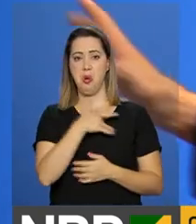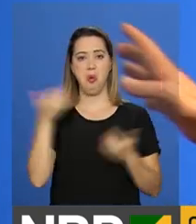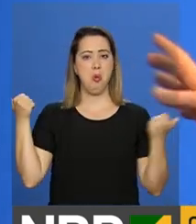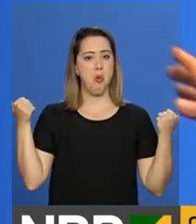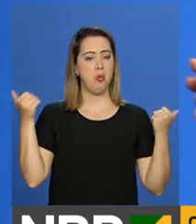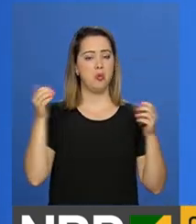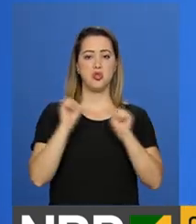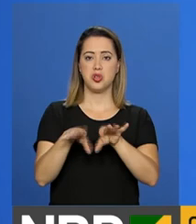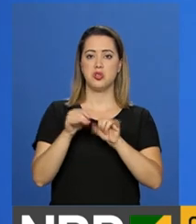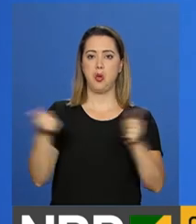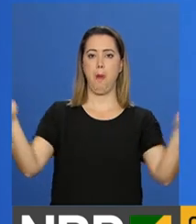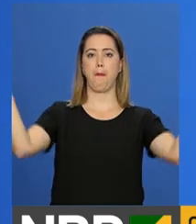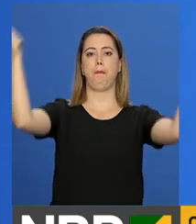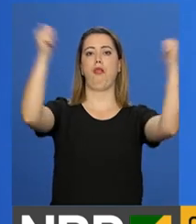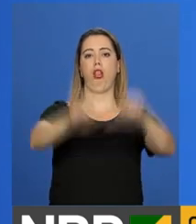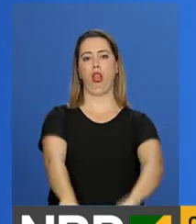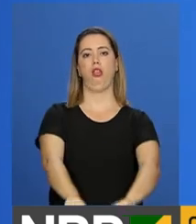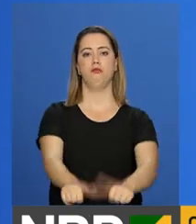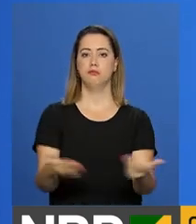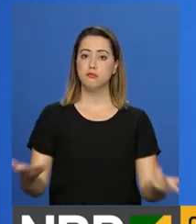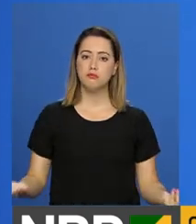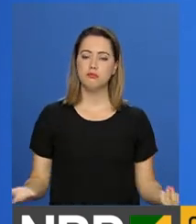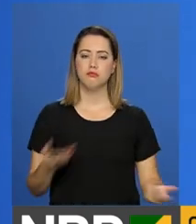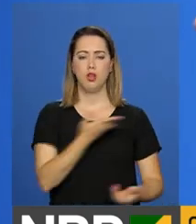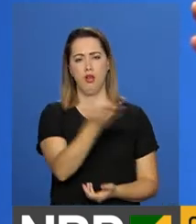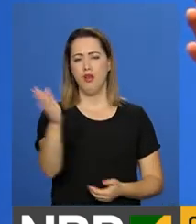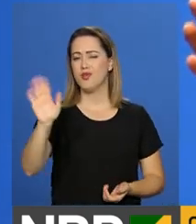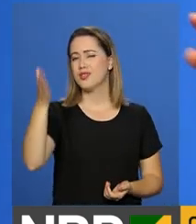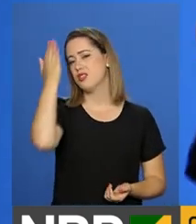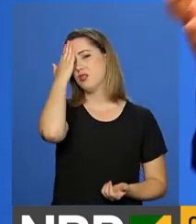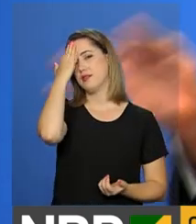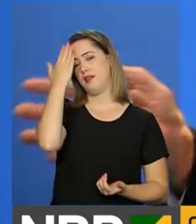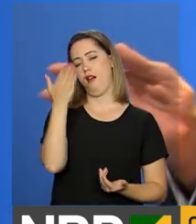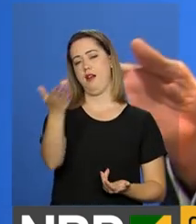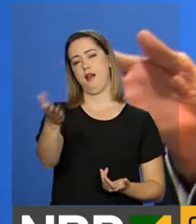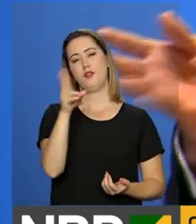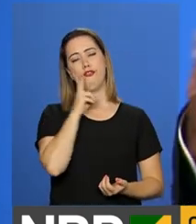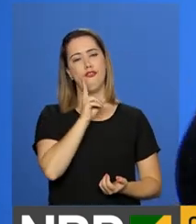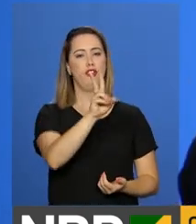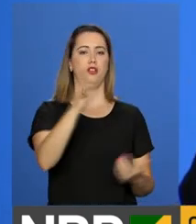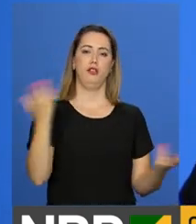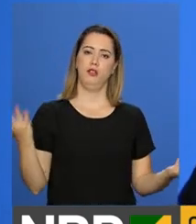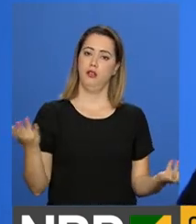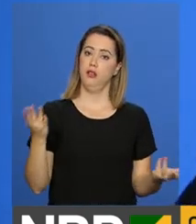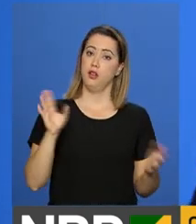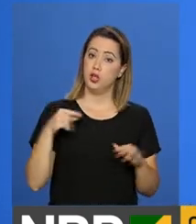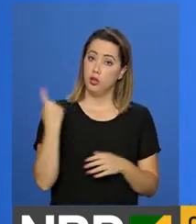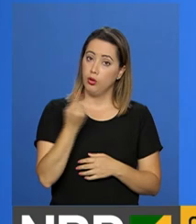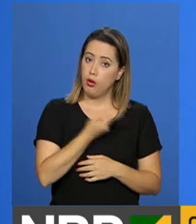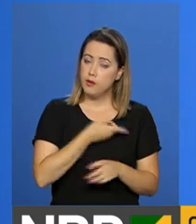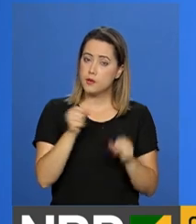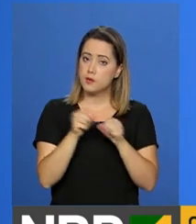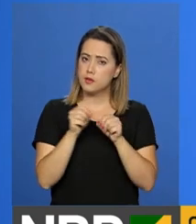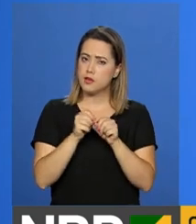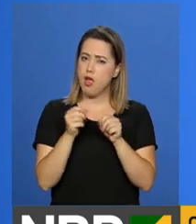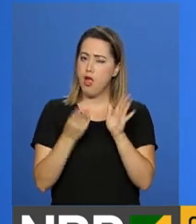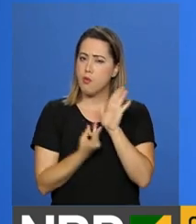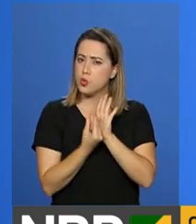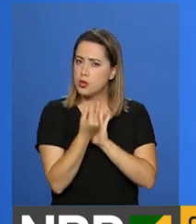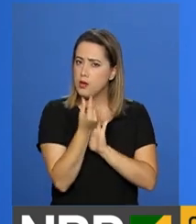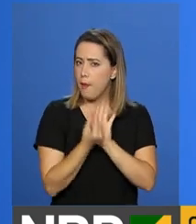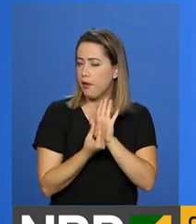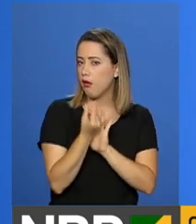educação estavam inteiramente destruídos. E você sabe, ou vocês sabem, que acompanharam isso, que ao fazermos o orçamento deste